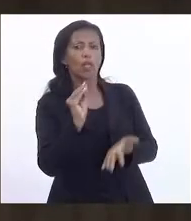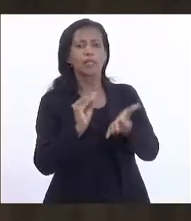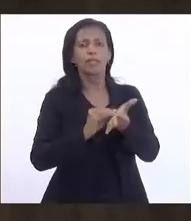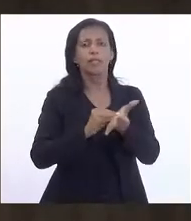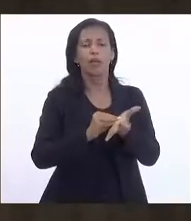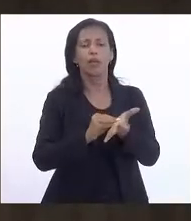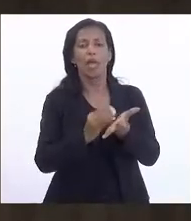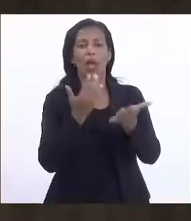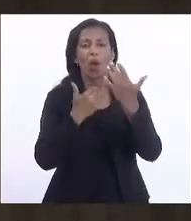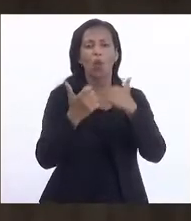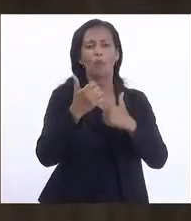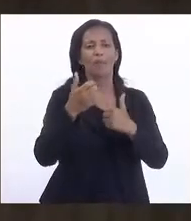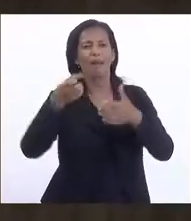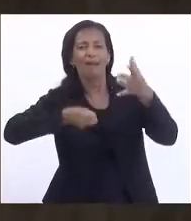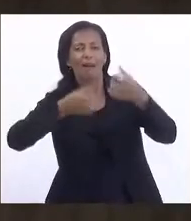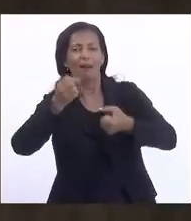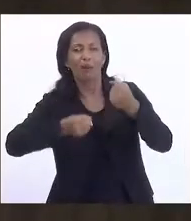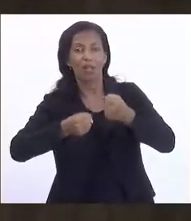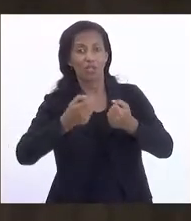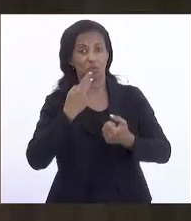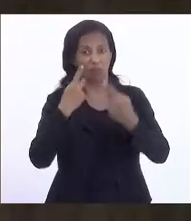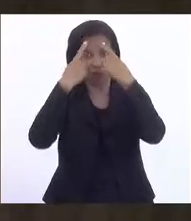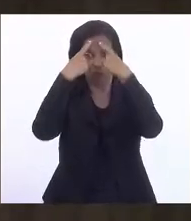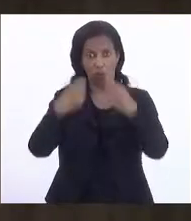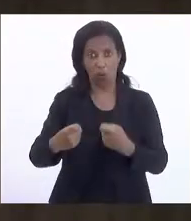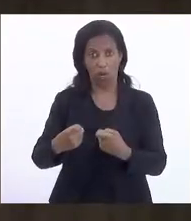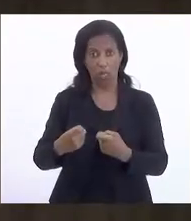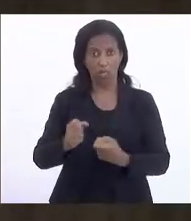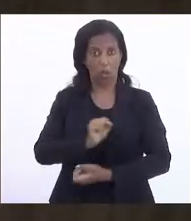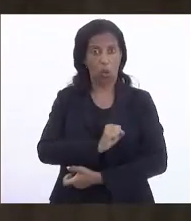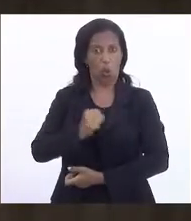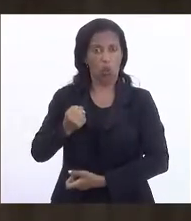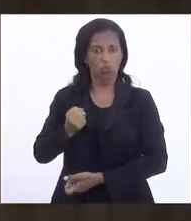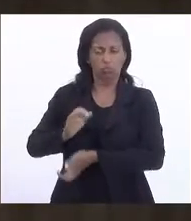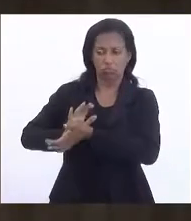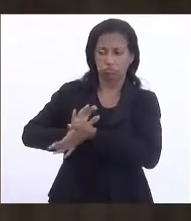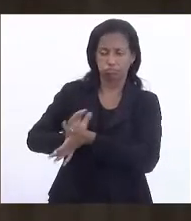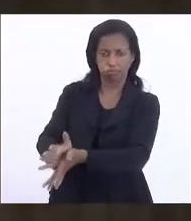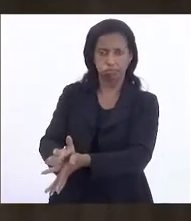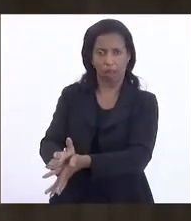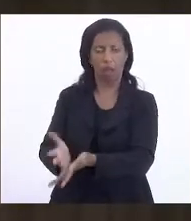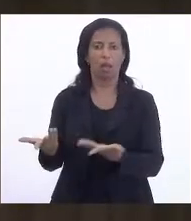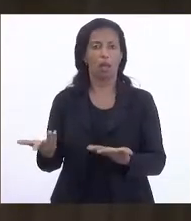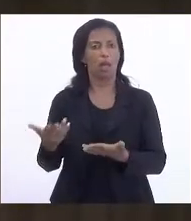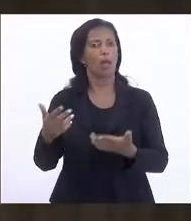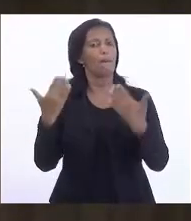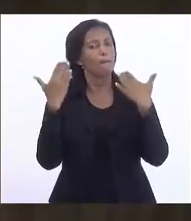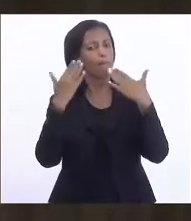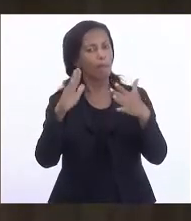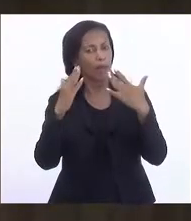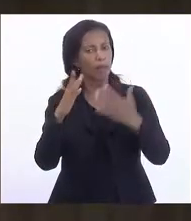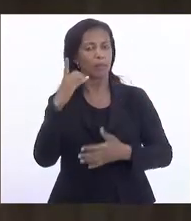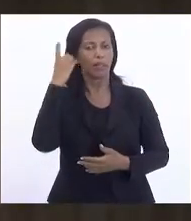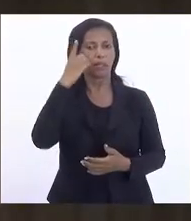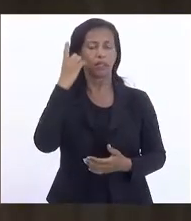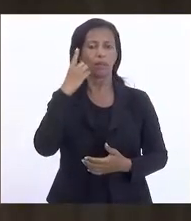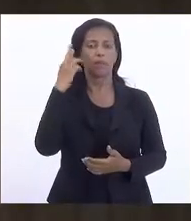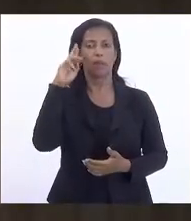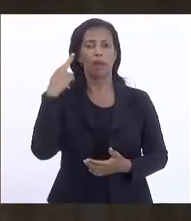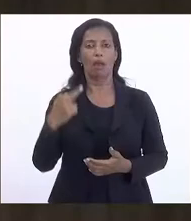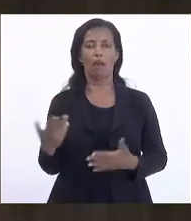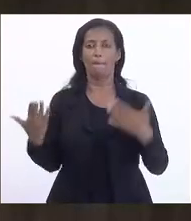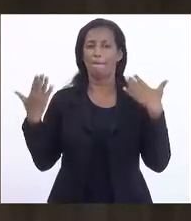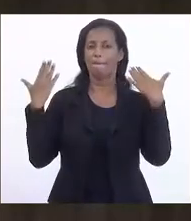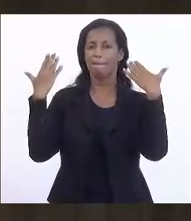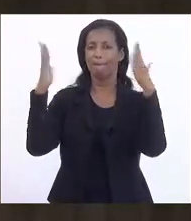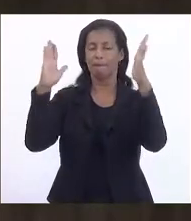lactose, a gente está falando aqui de violência, de ódio, preconceito e muitas vezes de racismo. Portanto, parabéns à deputada Renata Souza, salve